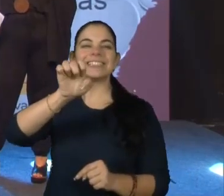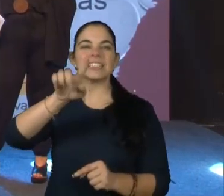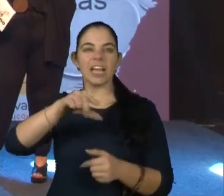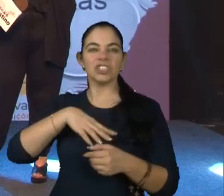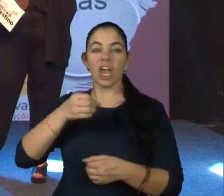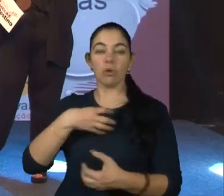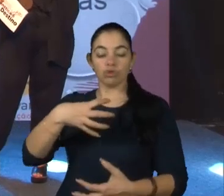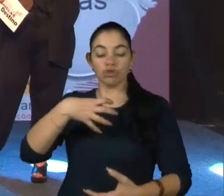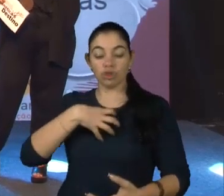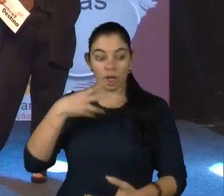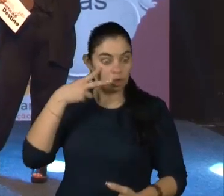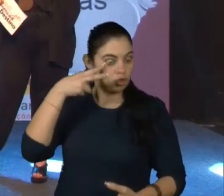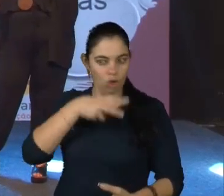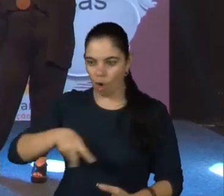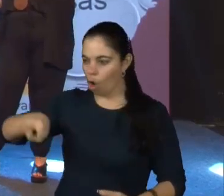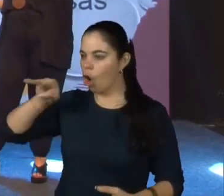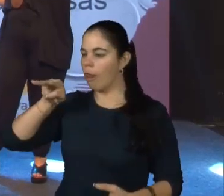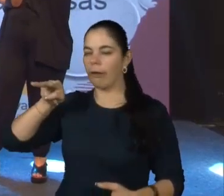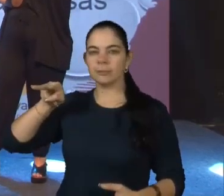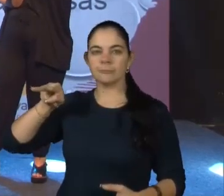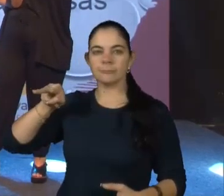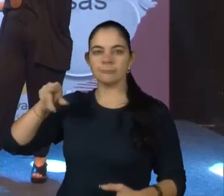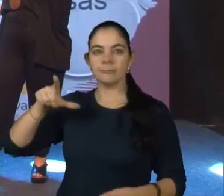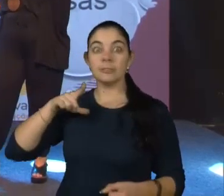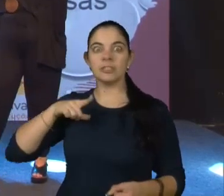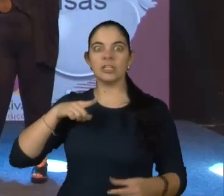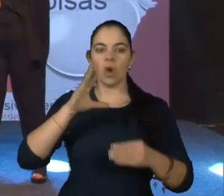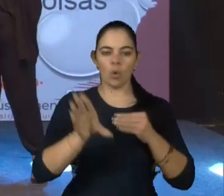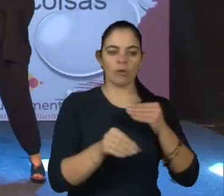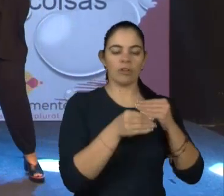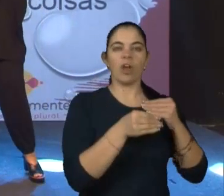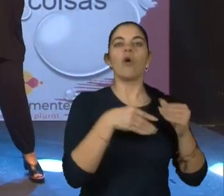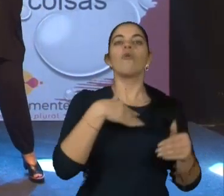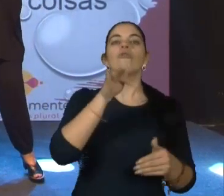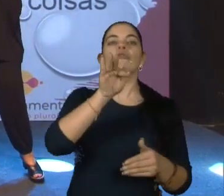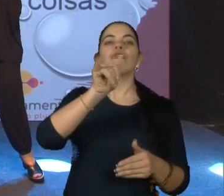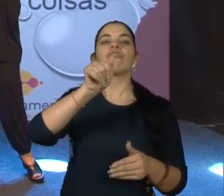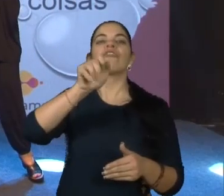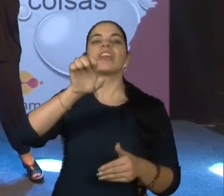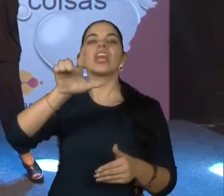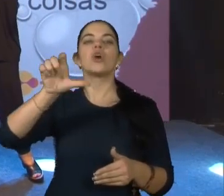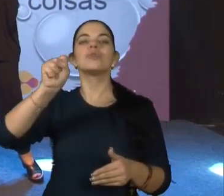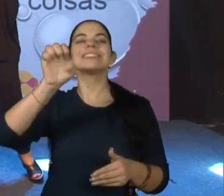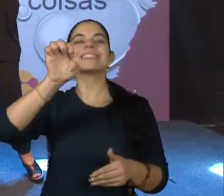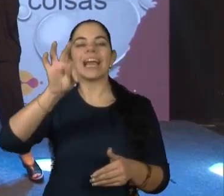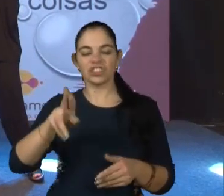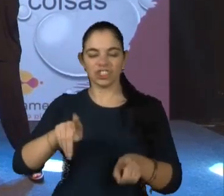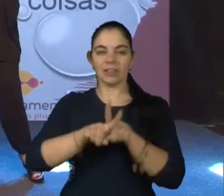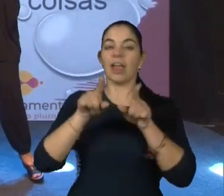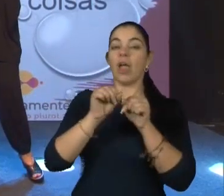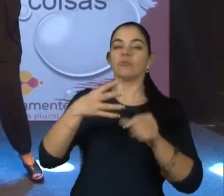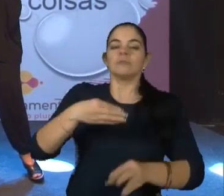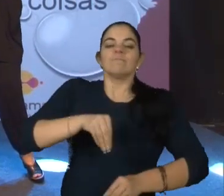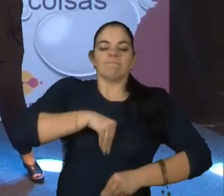de olhar as coisas. E eu complementei com feel set, o jeito que eu sinto as coisas,